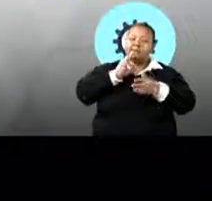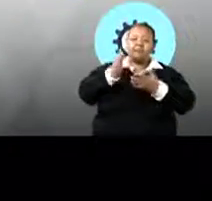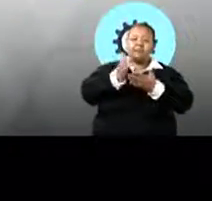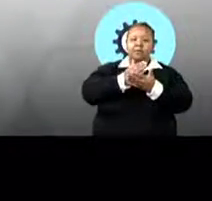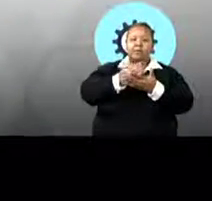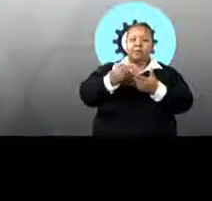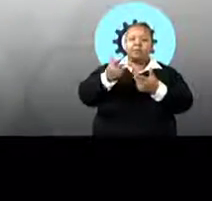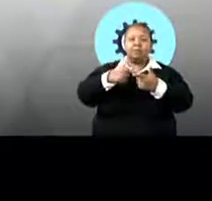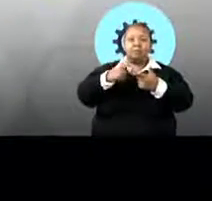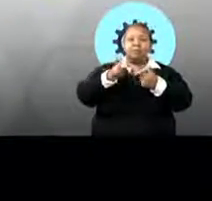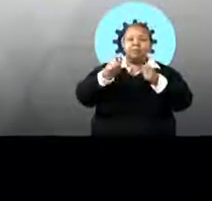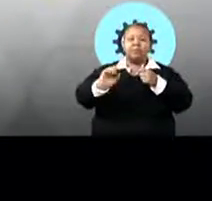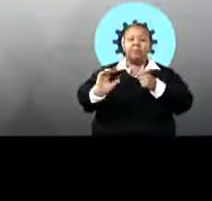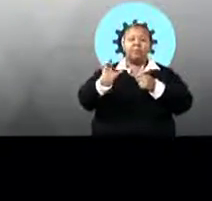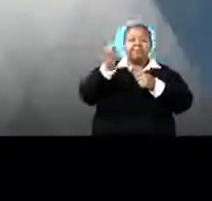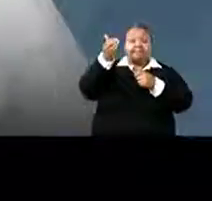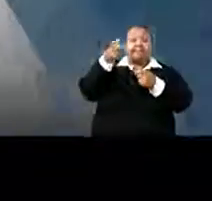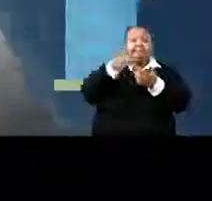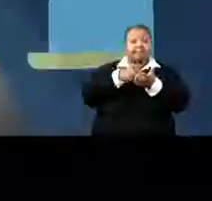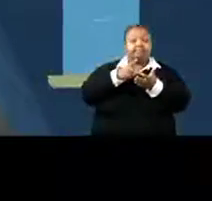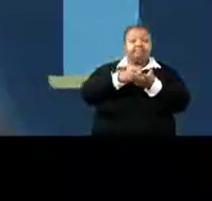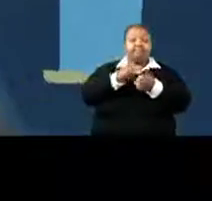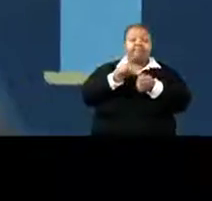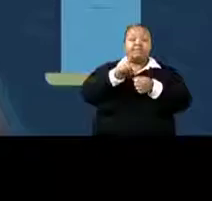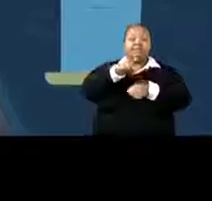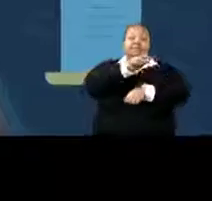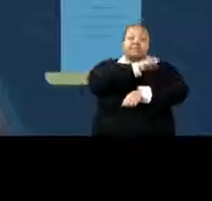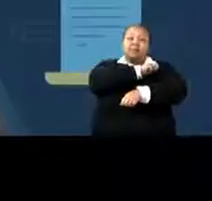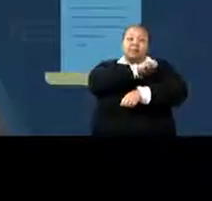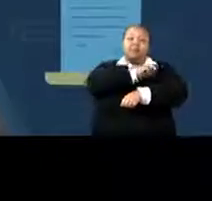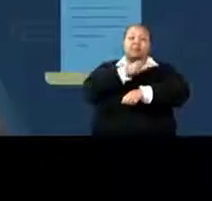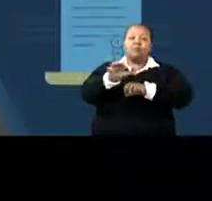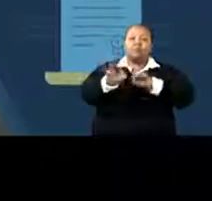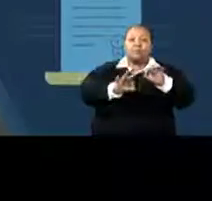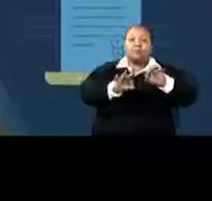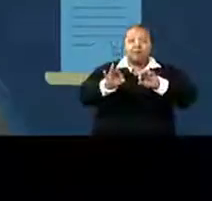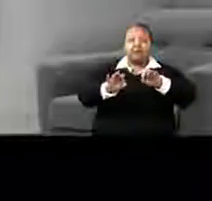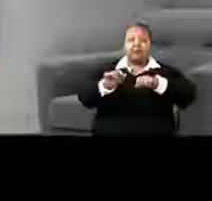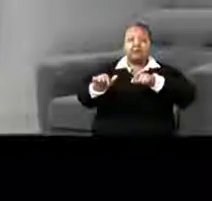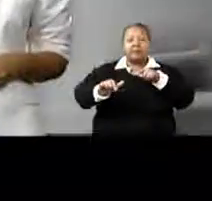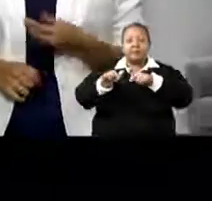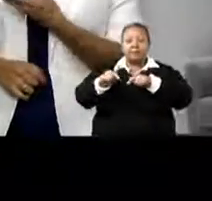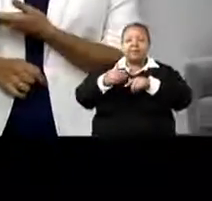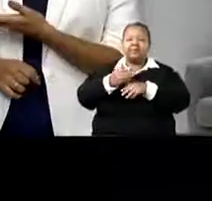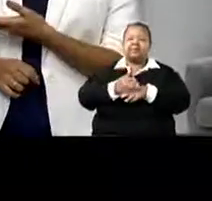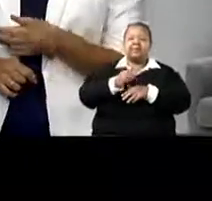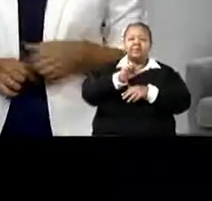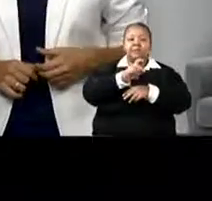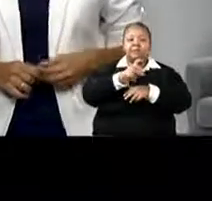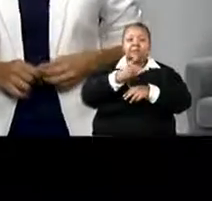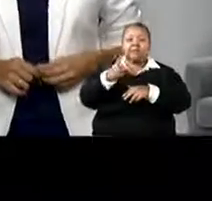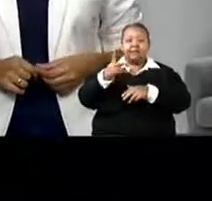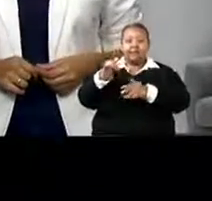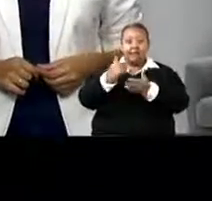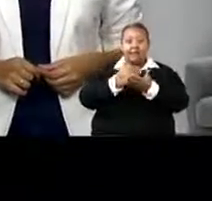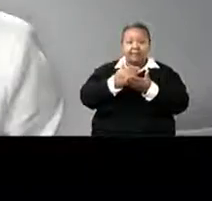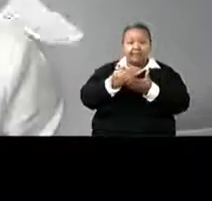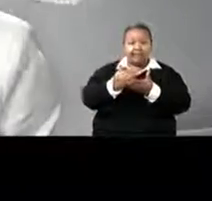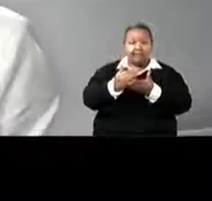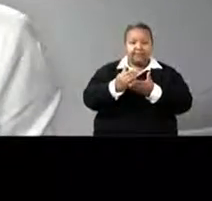situações que podem surgir no dia a dia faz de você um aluno mais preparado para o mercado de trabalho bom sp3 já vai